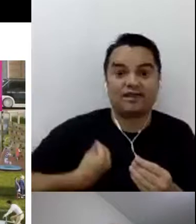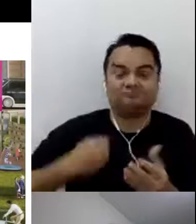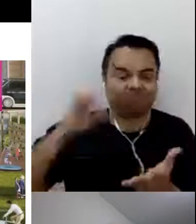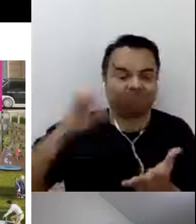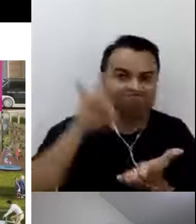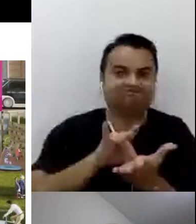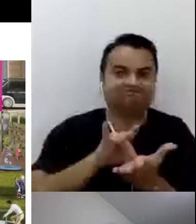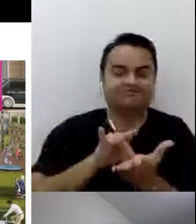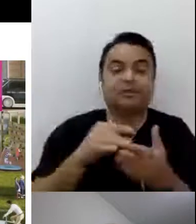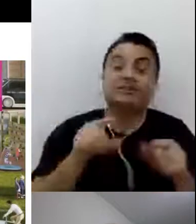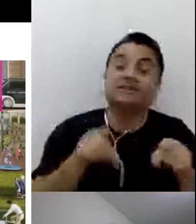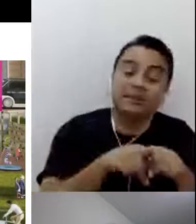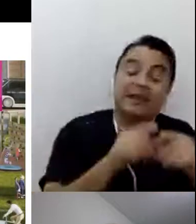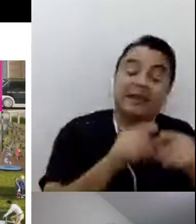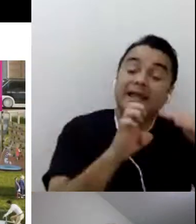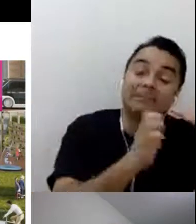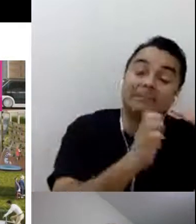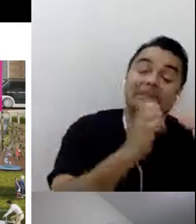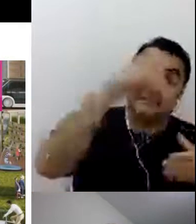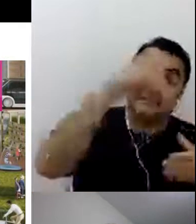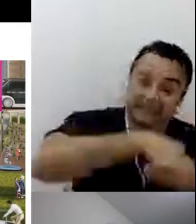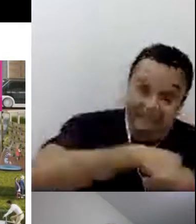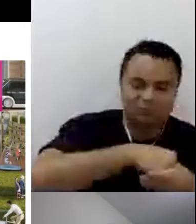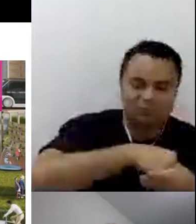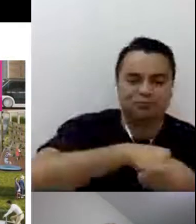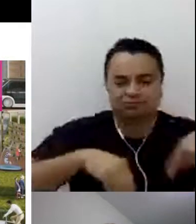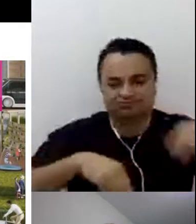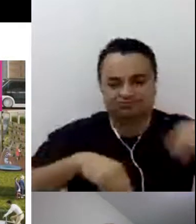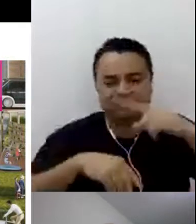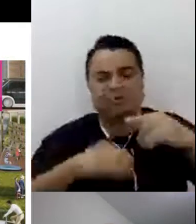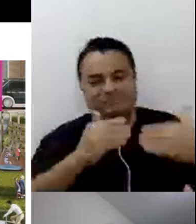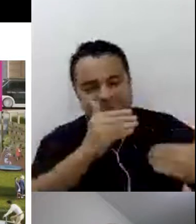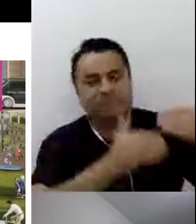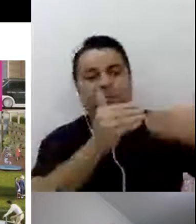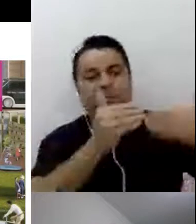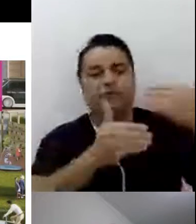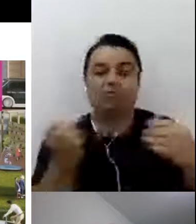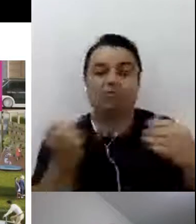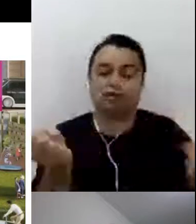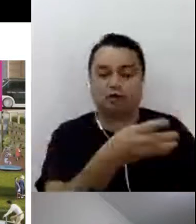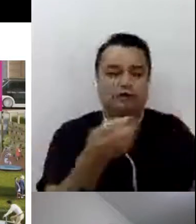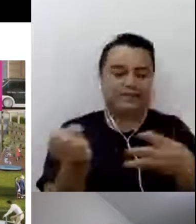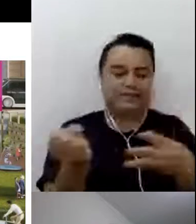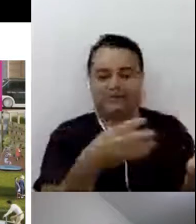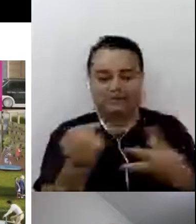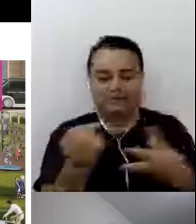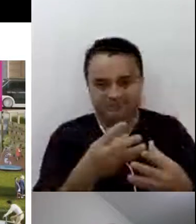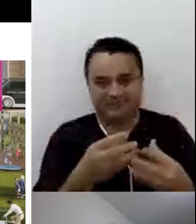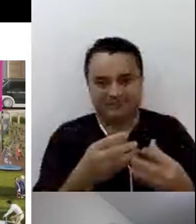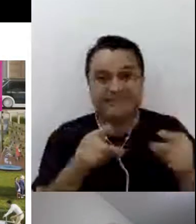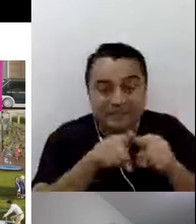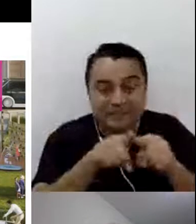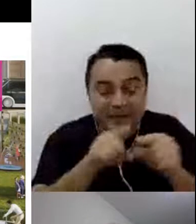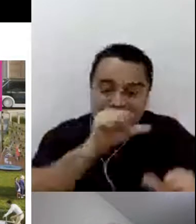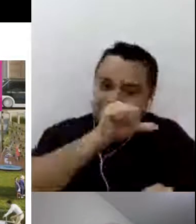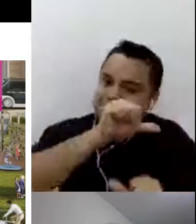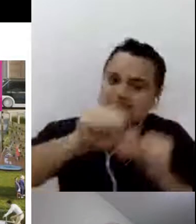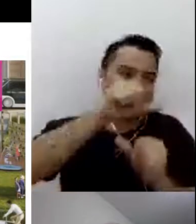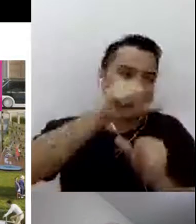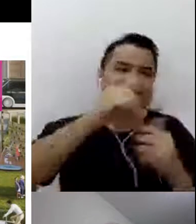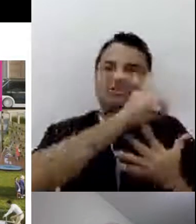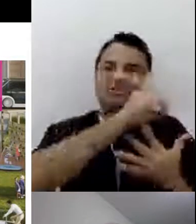da nossa empresa para estar promovendo a inovação e a transformação digital